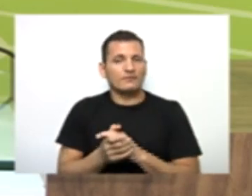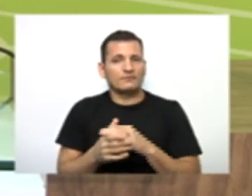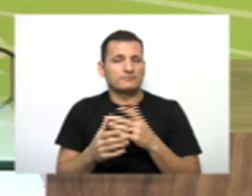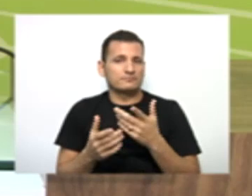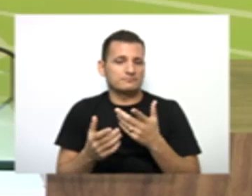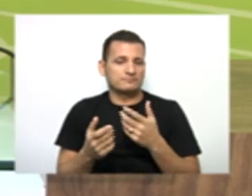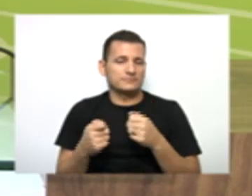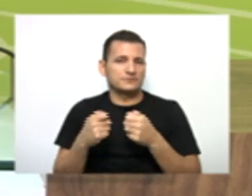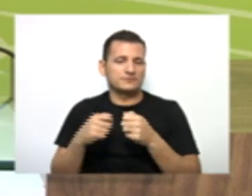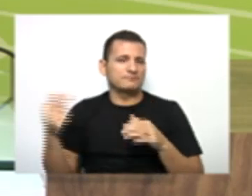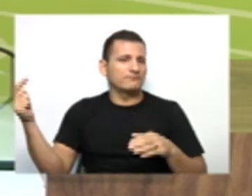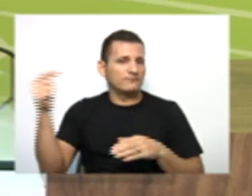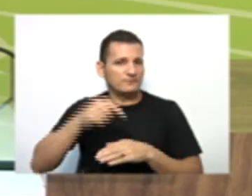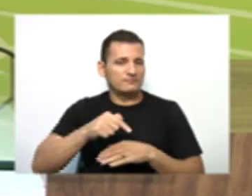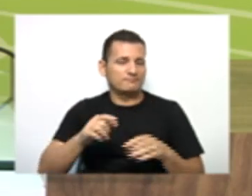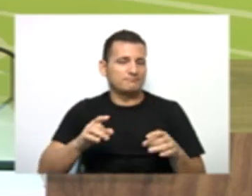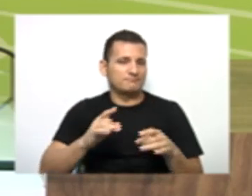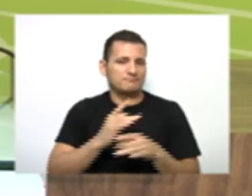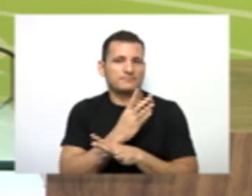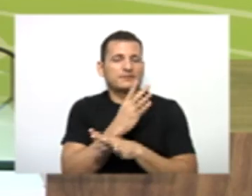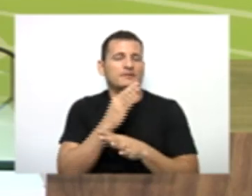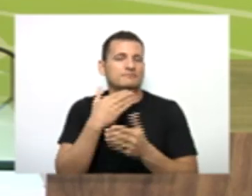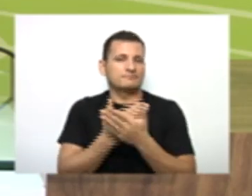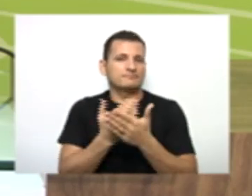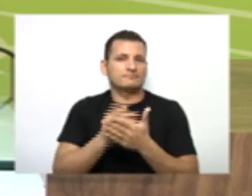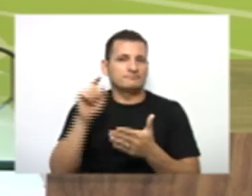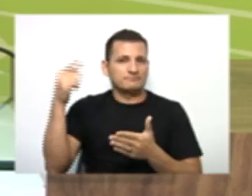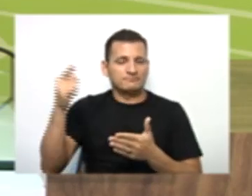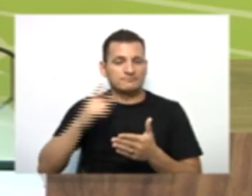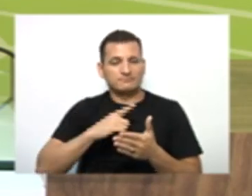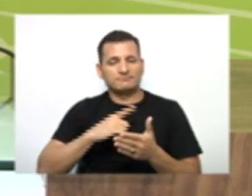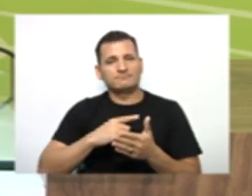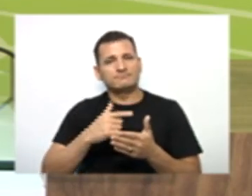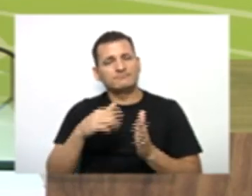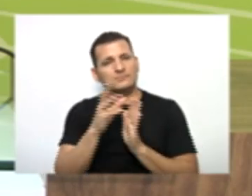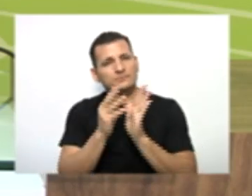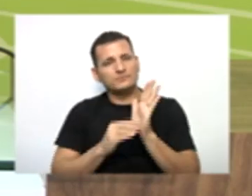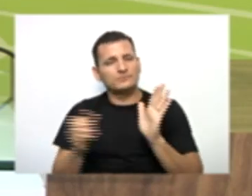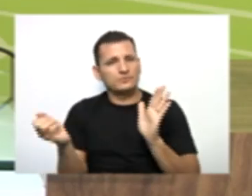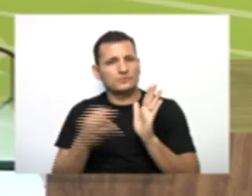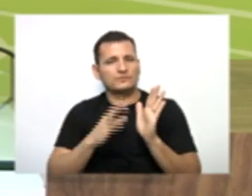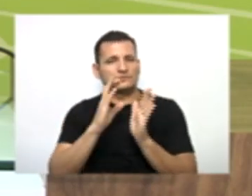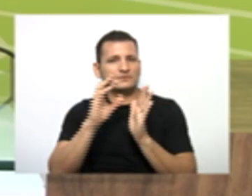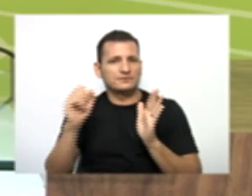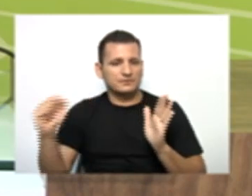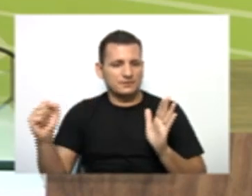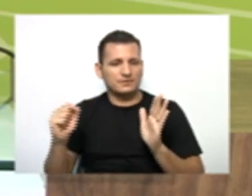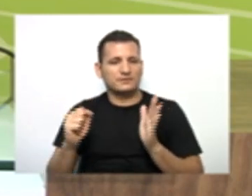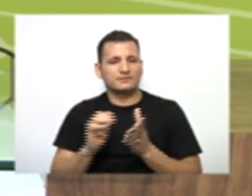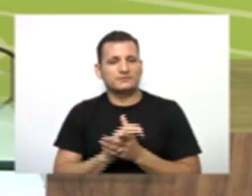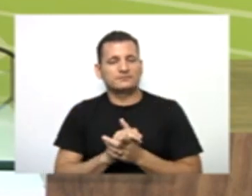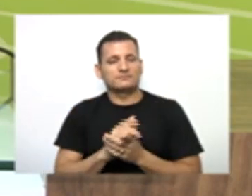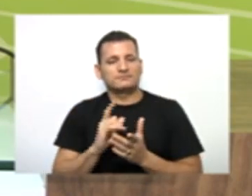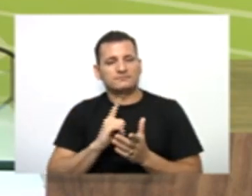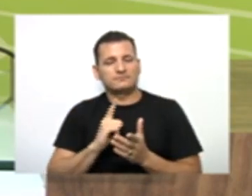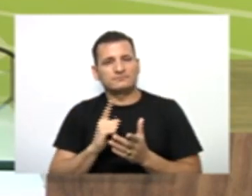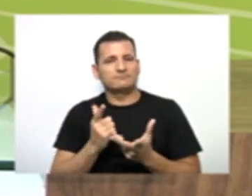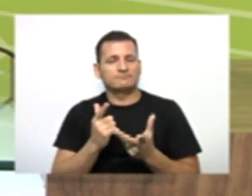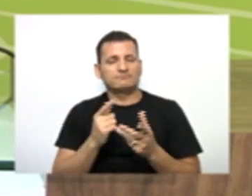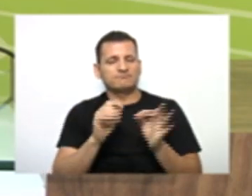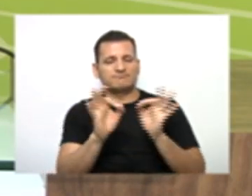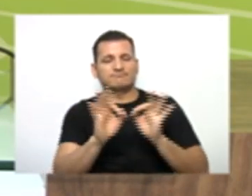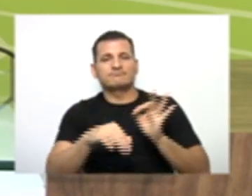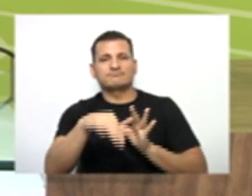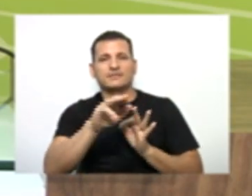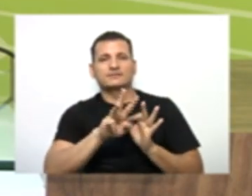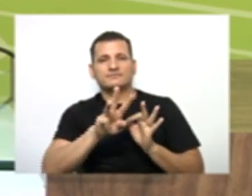preparado, professora. Avisa para eles ele vir preparado para a próxima aula, que já vai ter mais coisa nova, vai ter o CSS aí para dar uma impactada, aquele up na página,